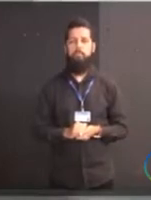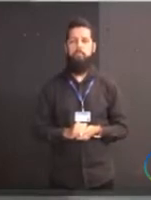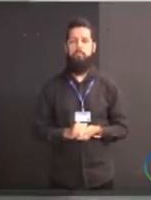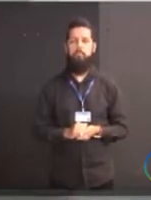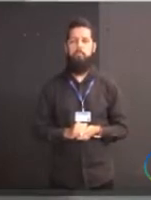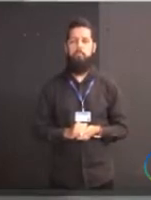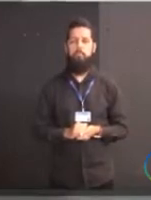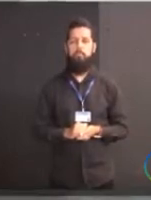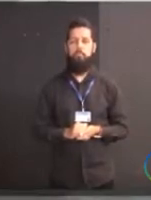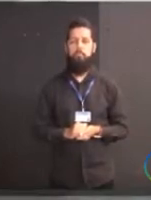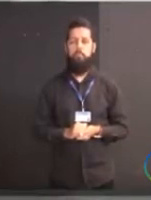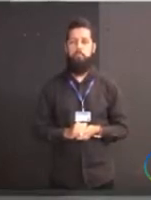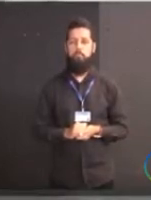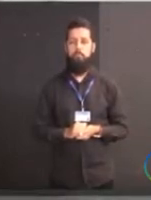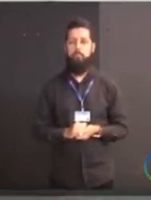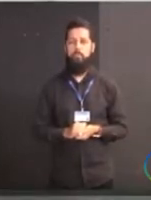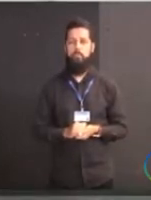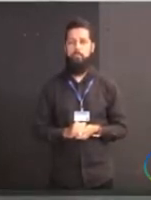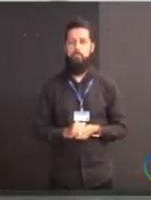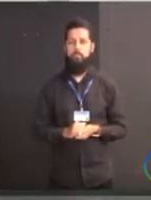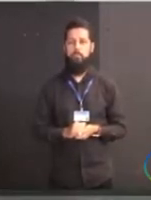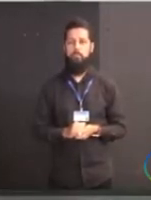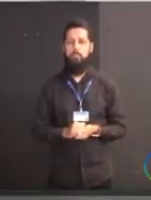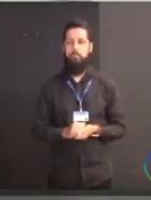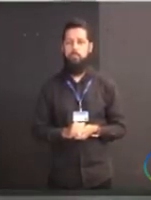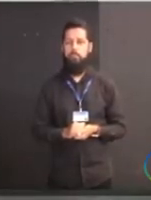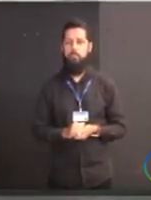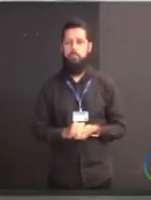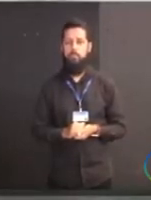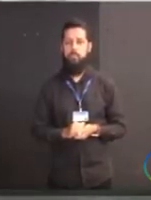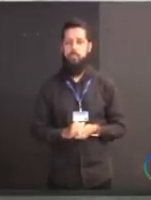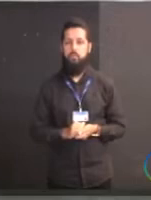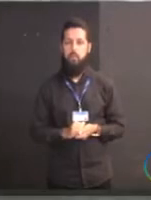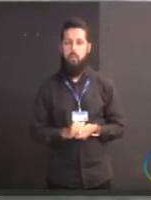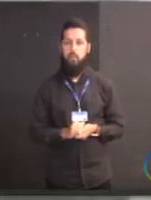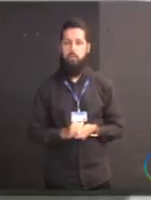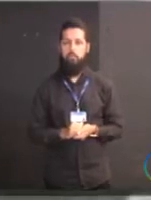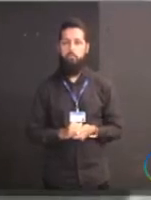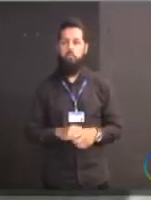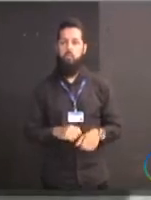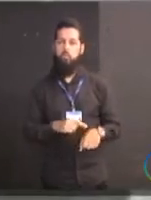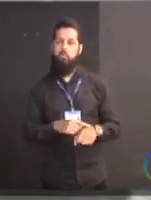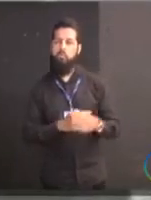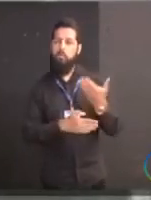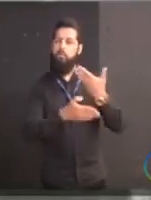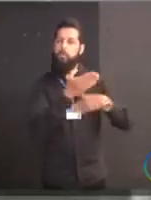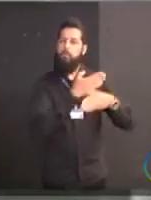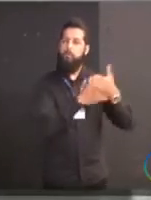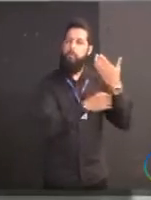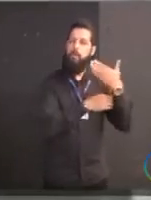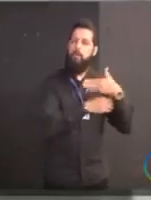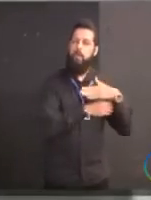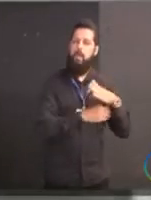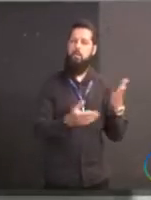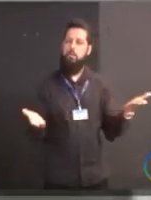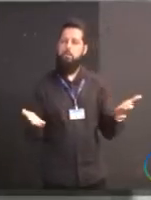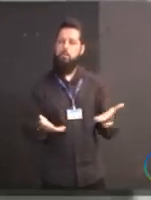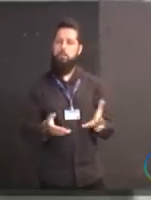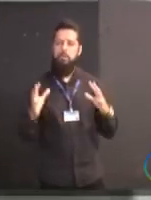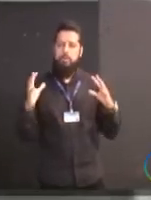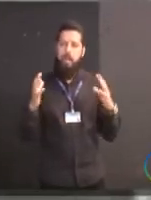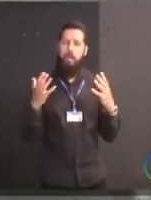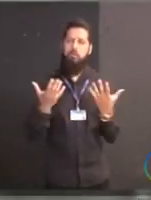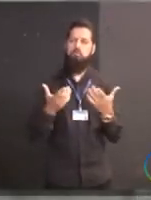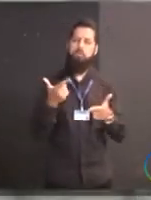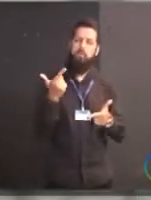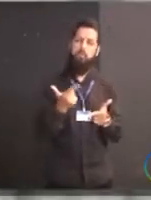É o seguinte, com esse aumento de população e com a evolução industrial, está acontecendo um outro problema também,